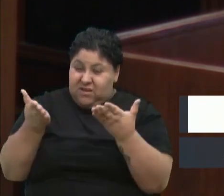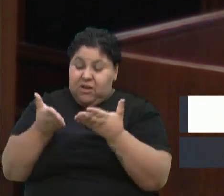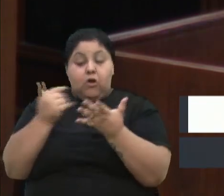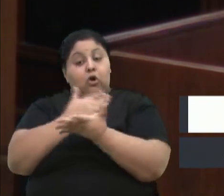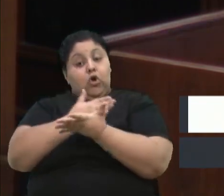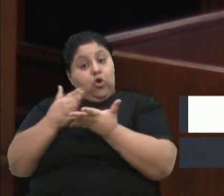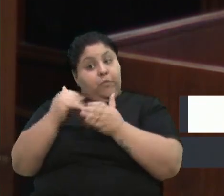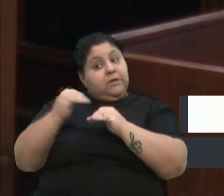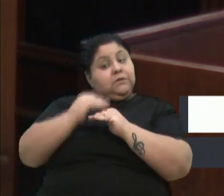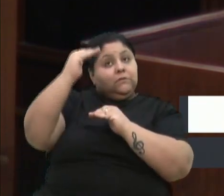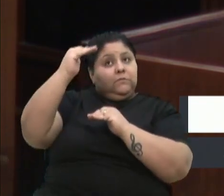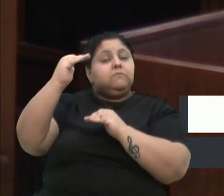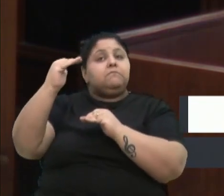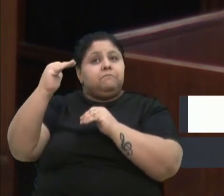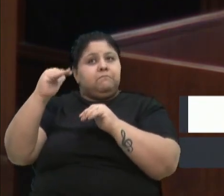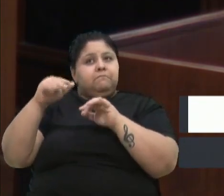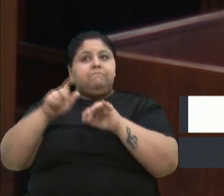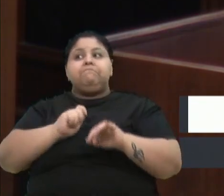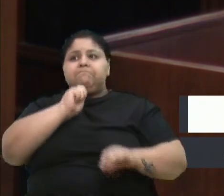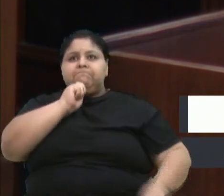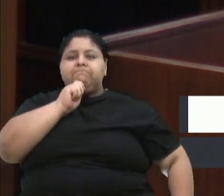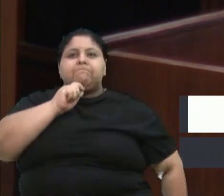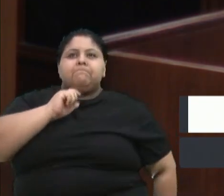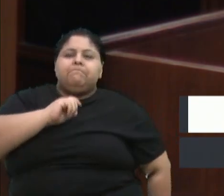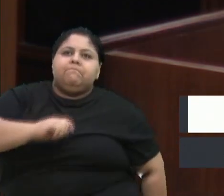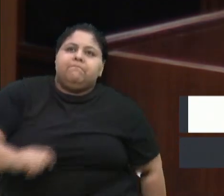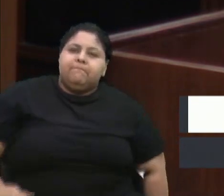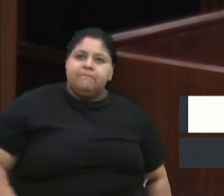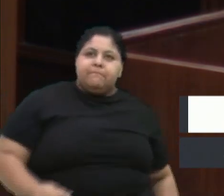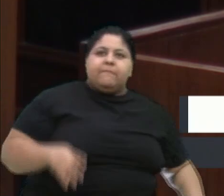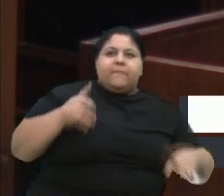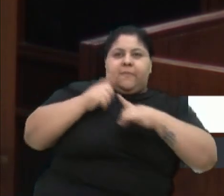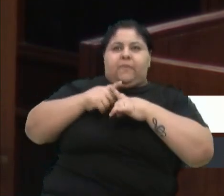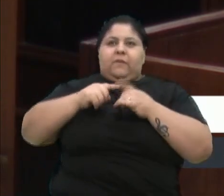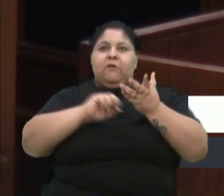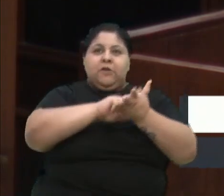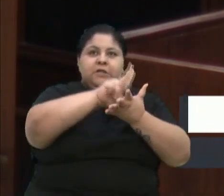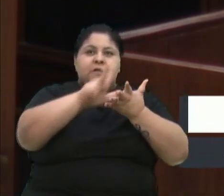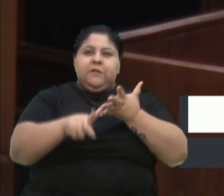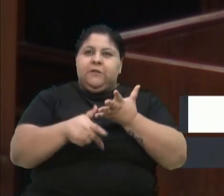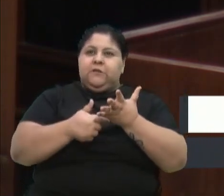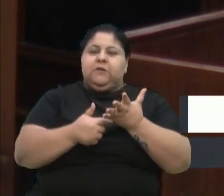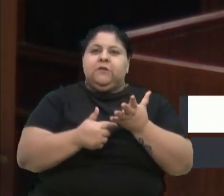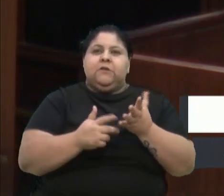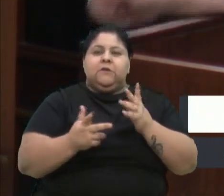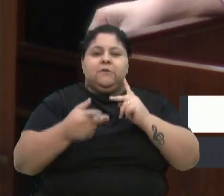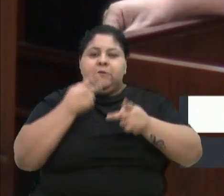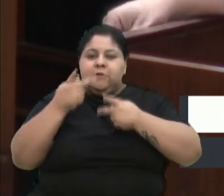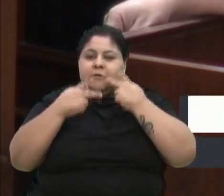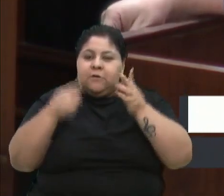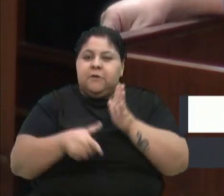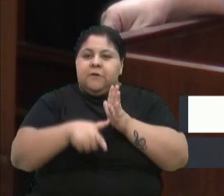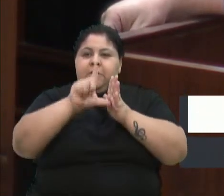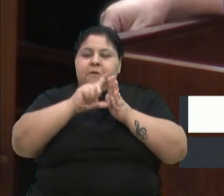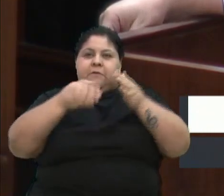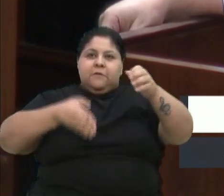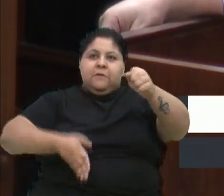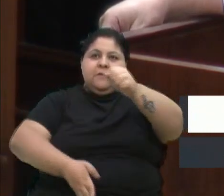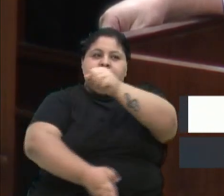ir até Florianópolis. Estivemos lá, a ex-secretária da Educação, estiveram junto